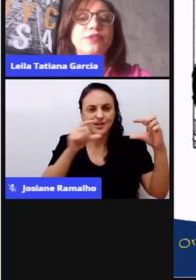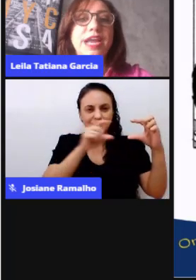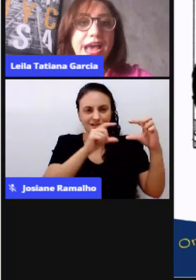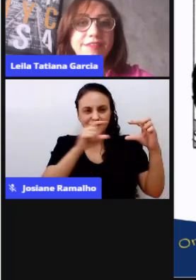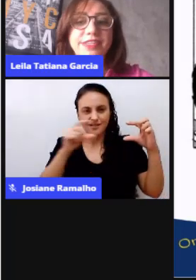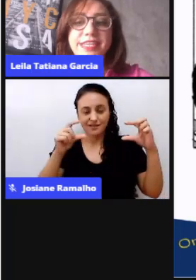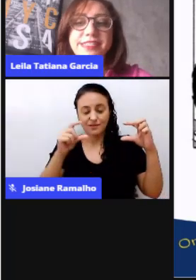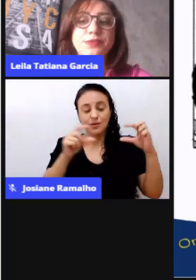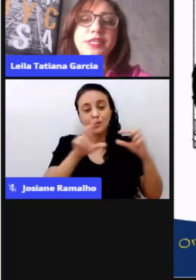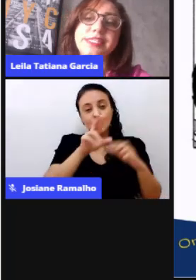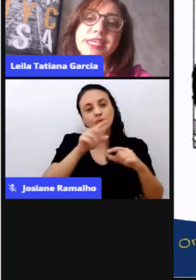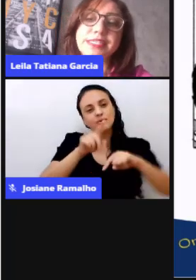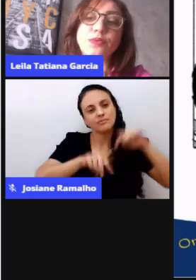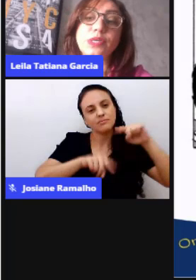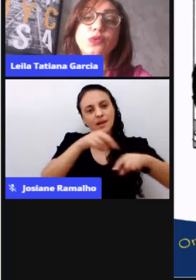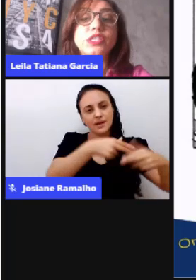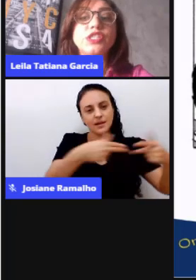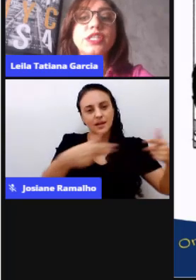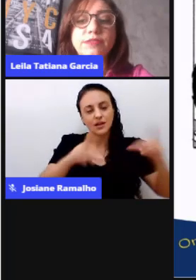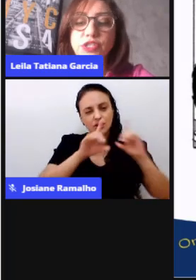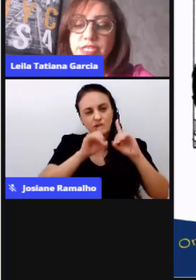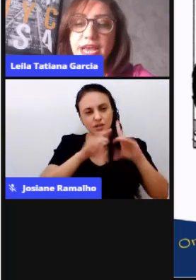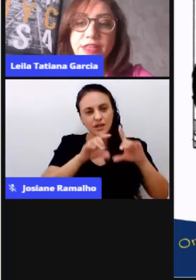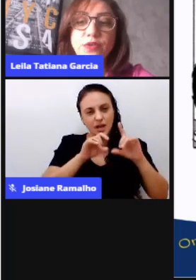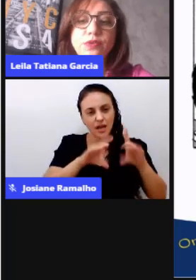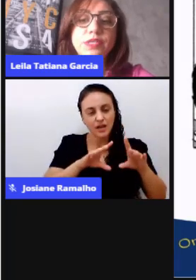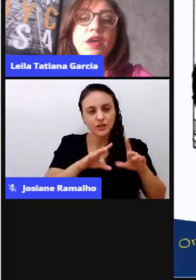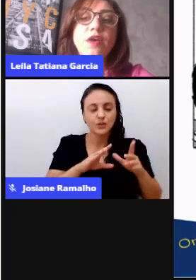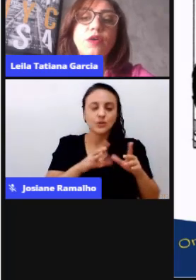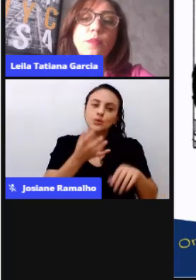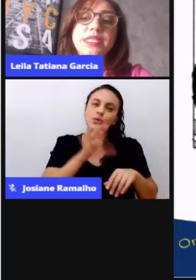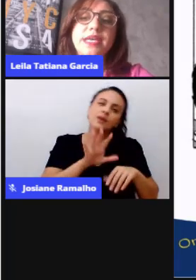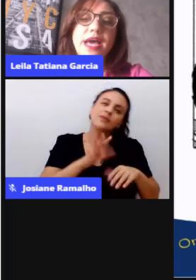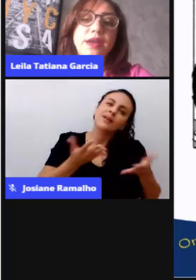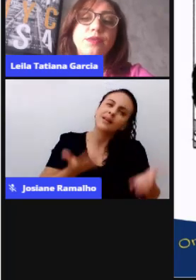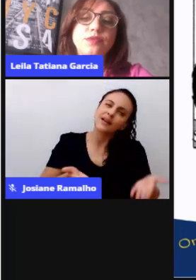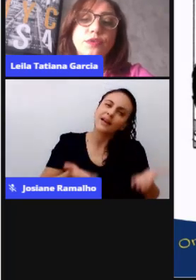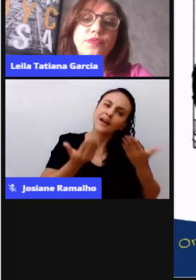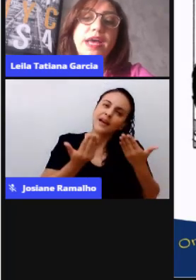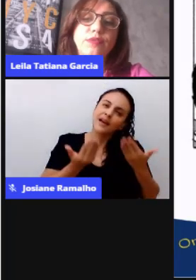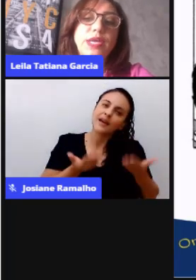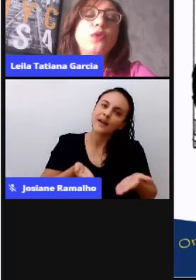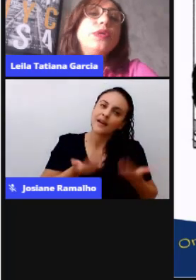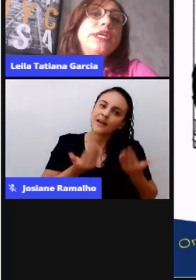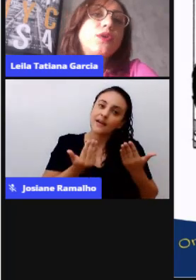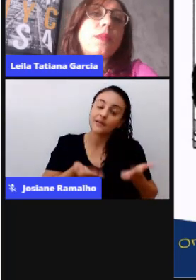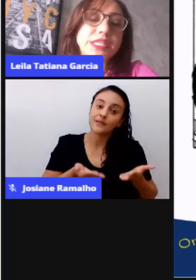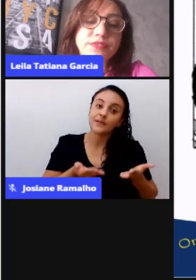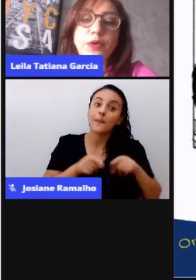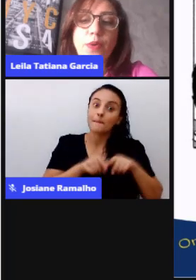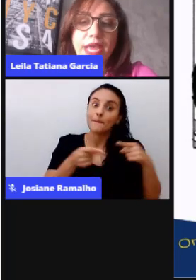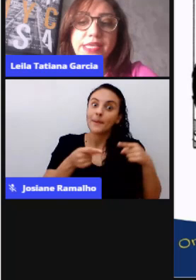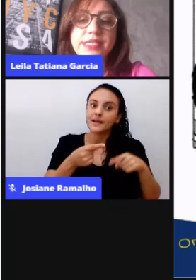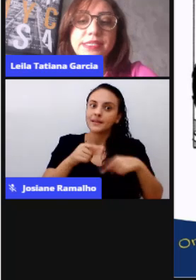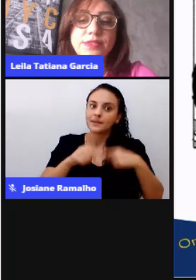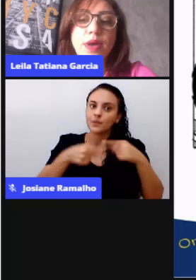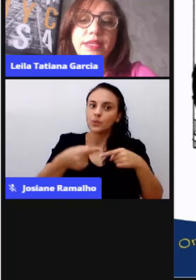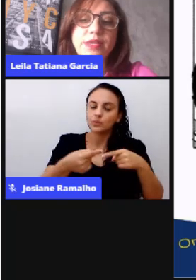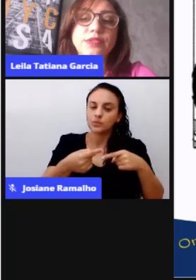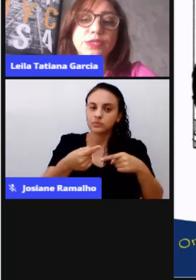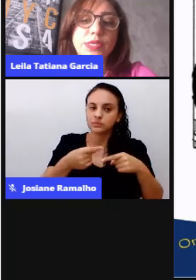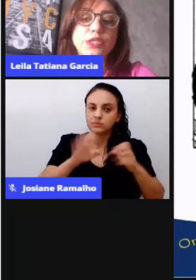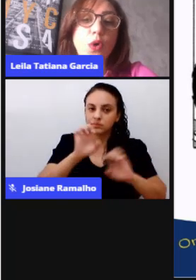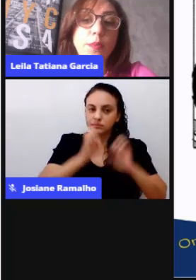resultados favoráveis dessa utilização, os autores de livros didáticos começaram, de fato, a incluir com mais frequência